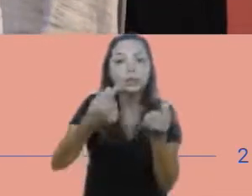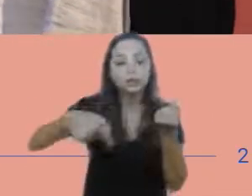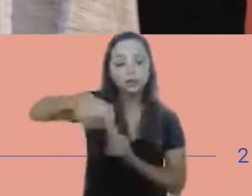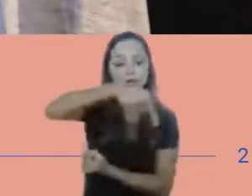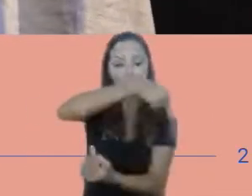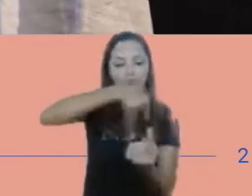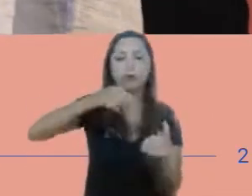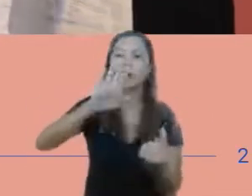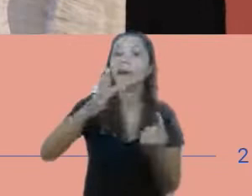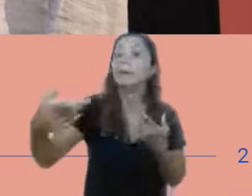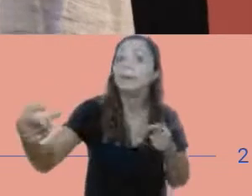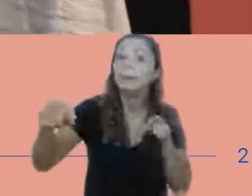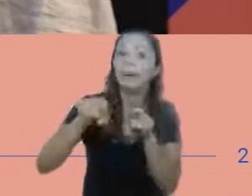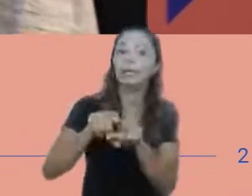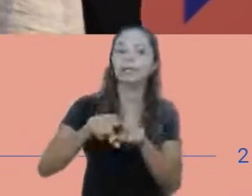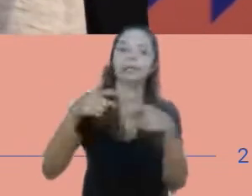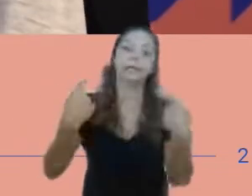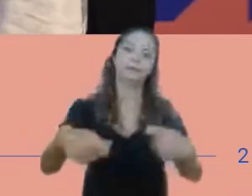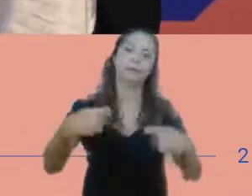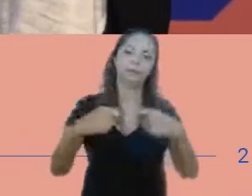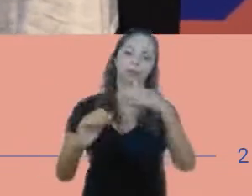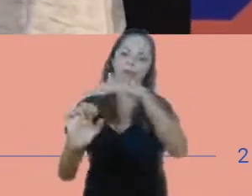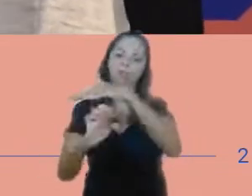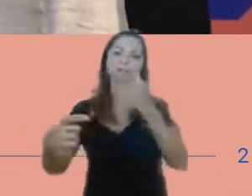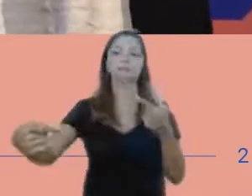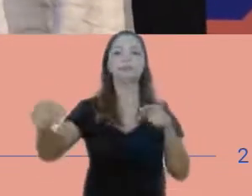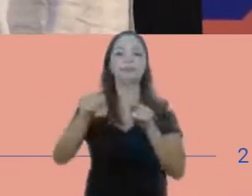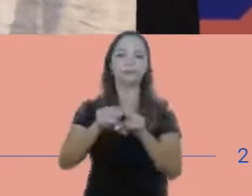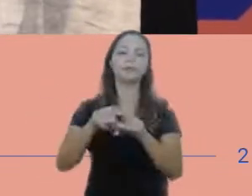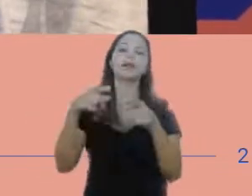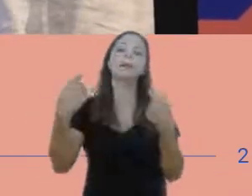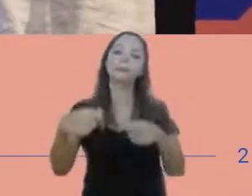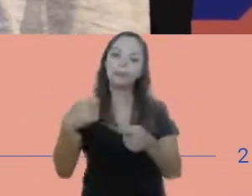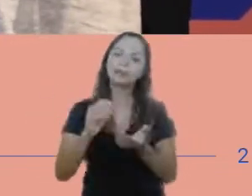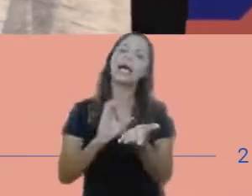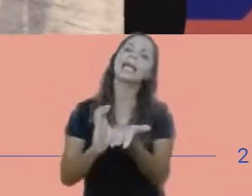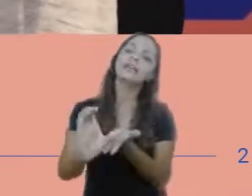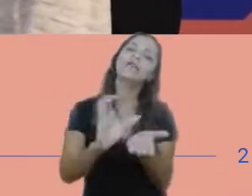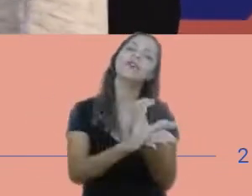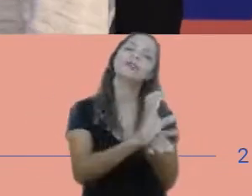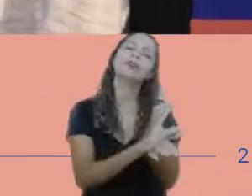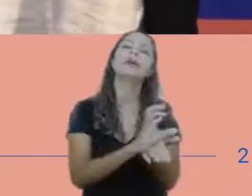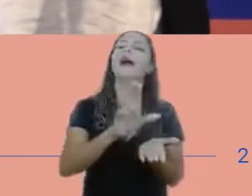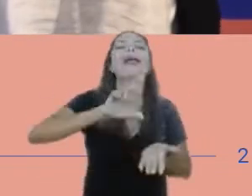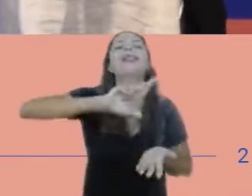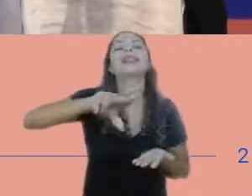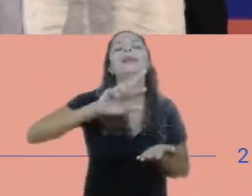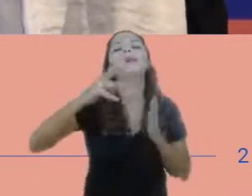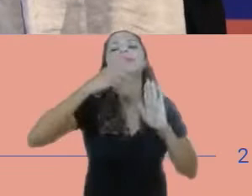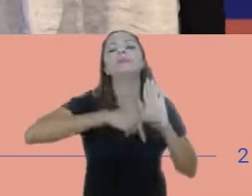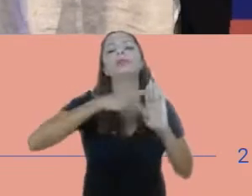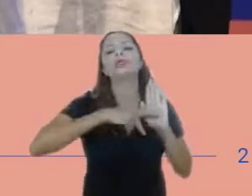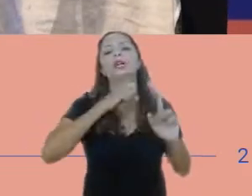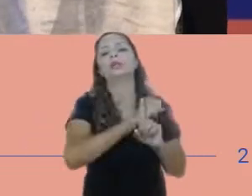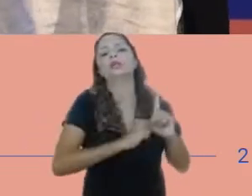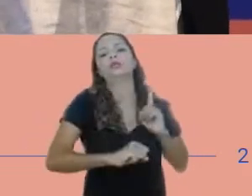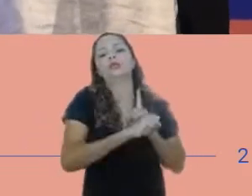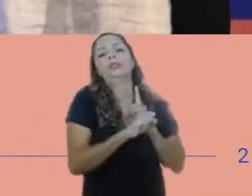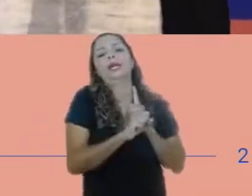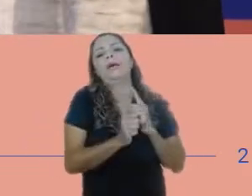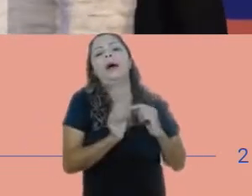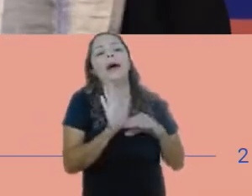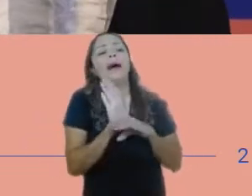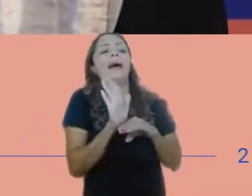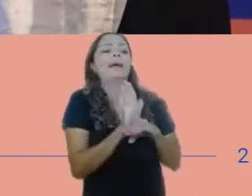investimento tem que ter retorno não pode ser um projeto social um projeto é de assistencialismo